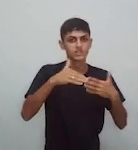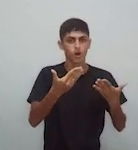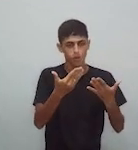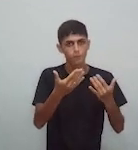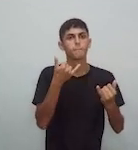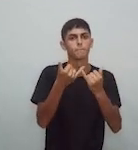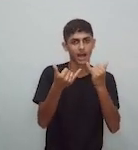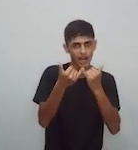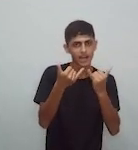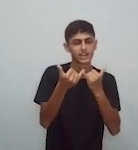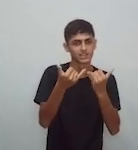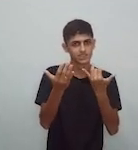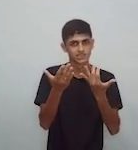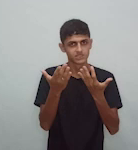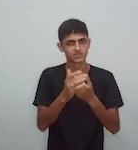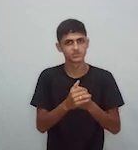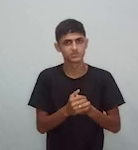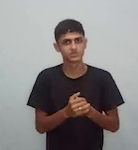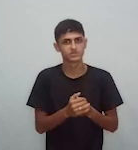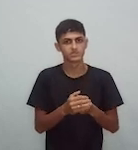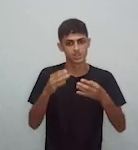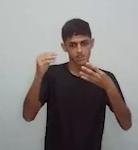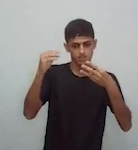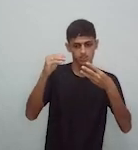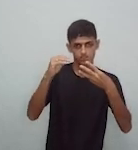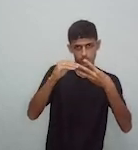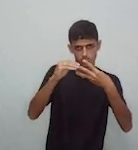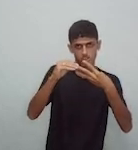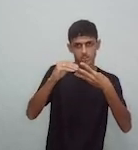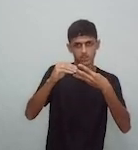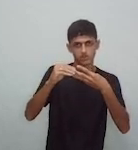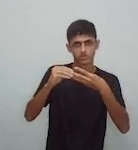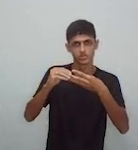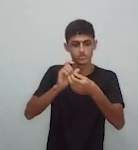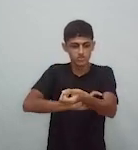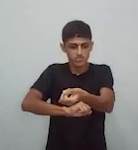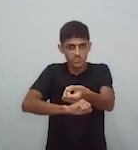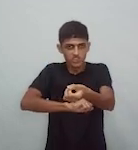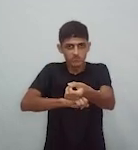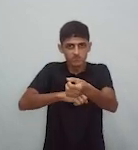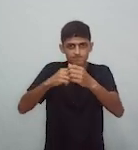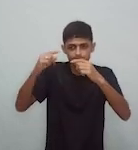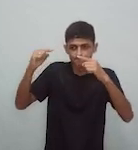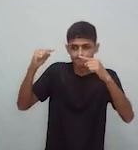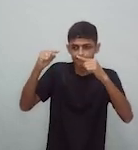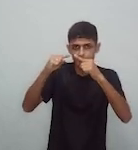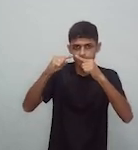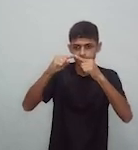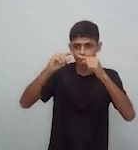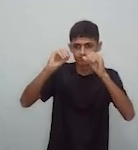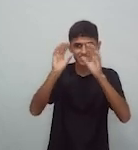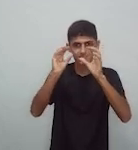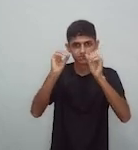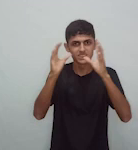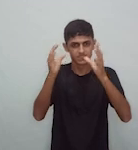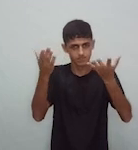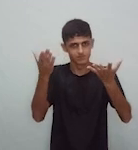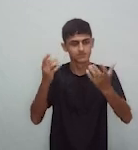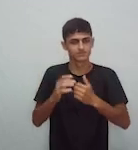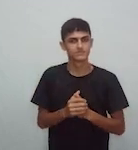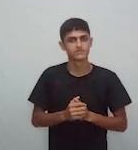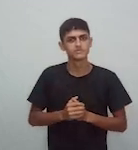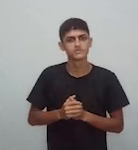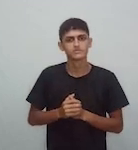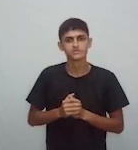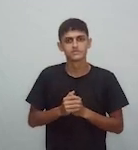dessa que acontece quando dois neurônios eles se encostam. Daqui a pouco vocês vão entender melhor como é que funciona. Então, por isso ele precisa de um isolante